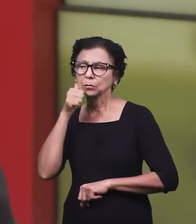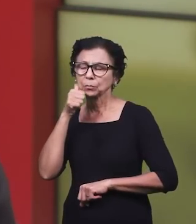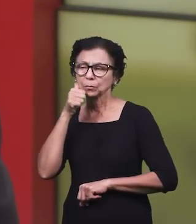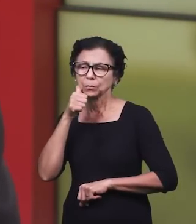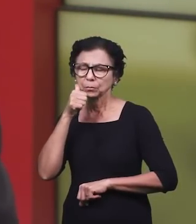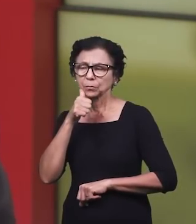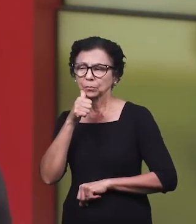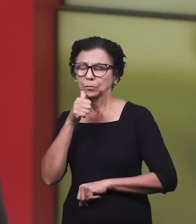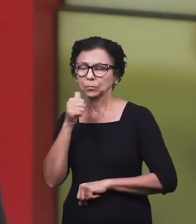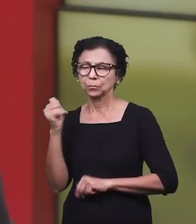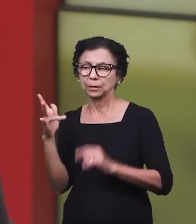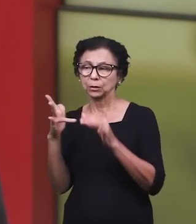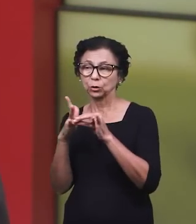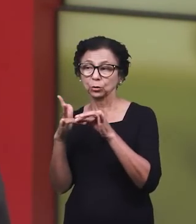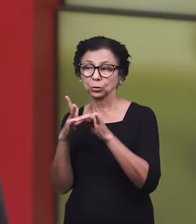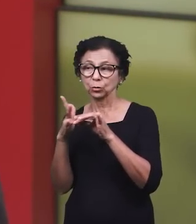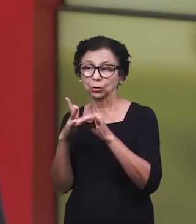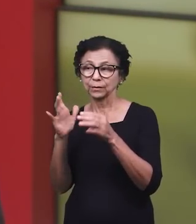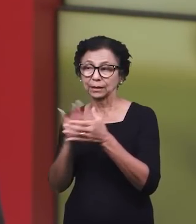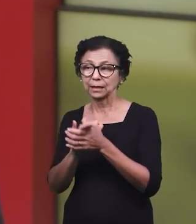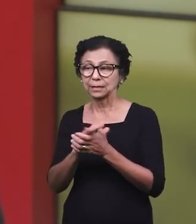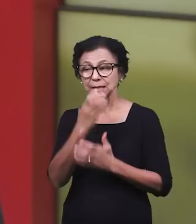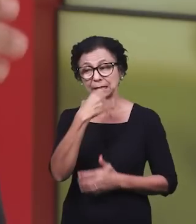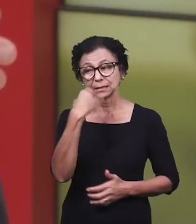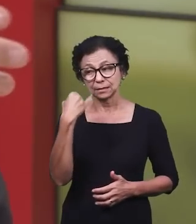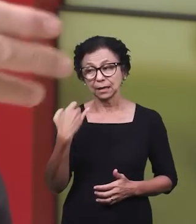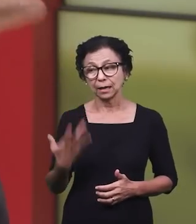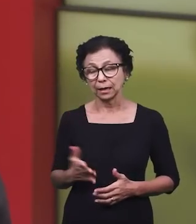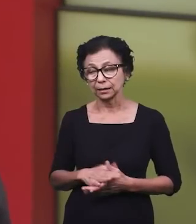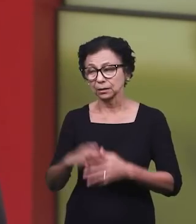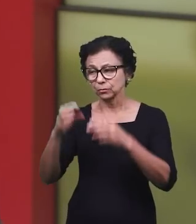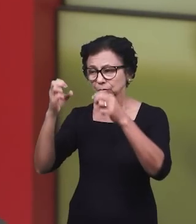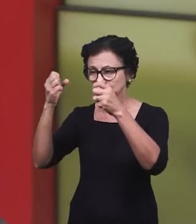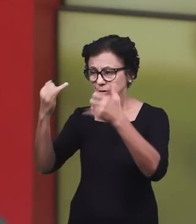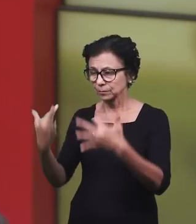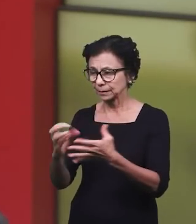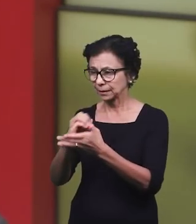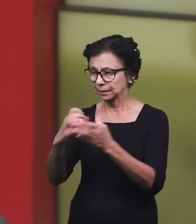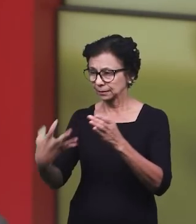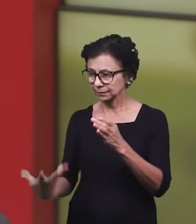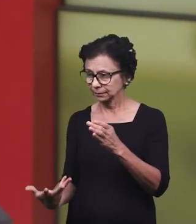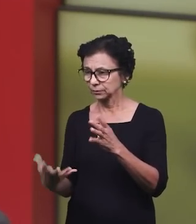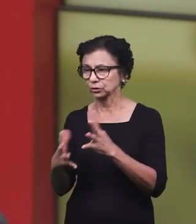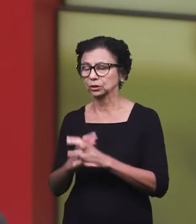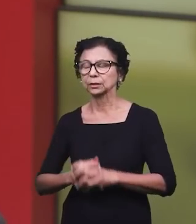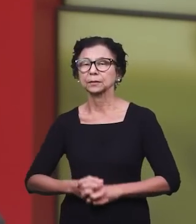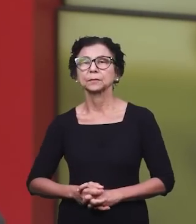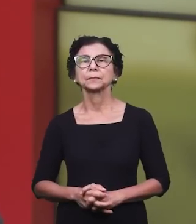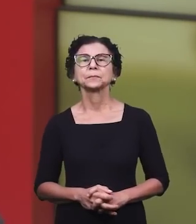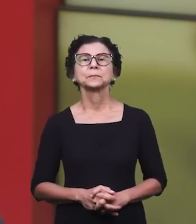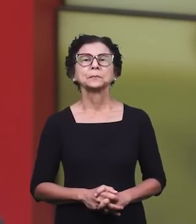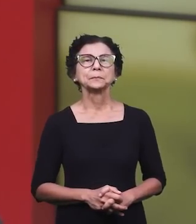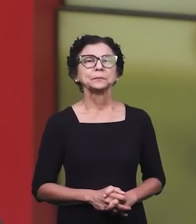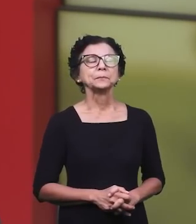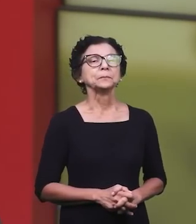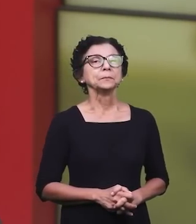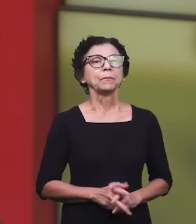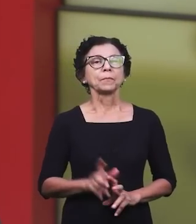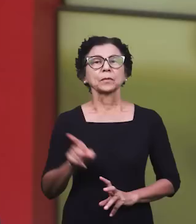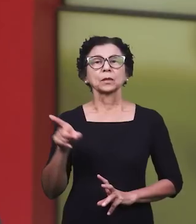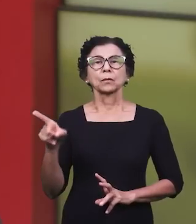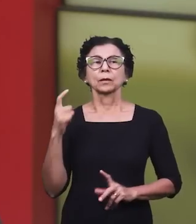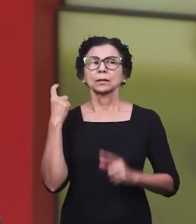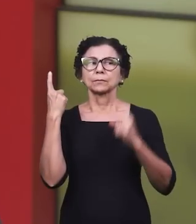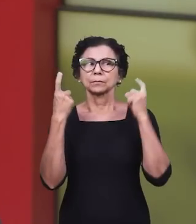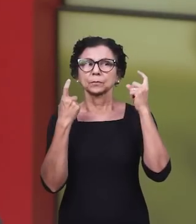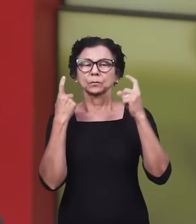ele estava dentro dele definido para identificar a Rebeca, né? Então é muito interessante, a preocupação de